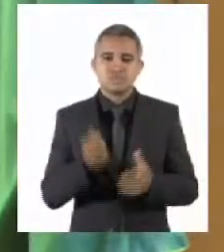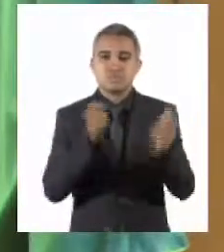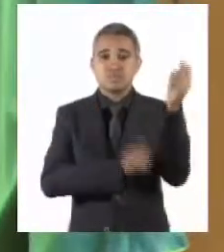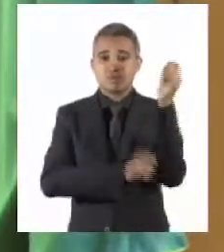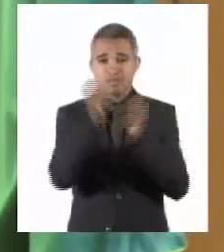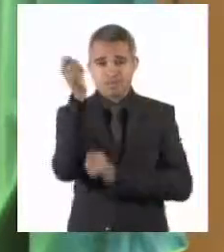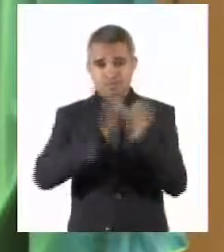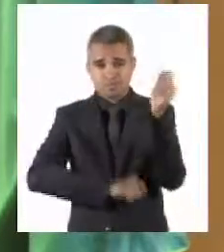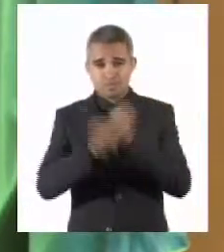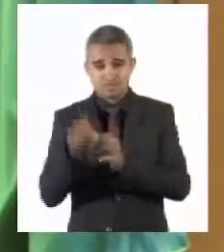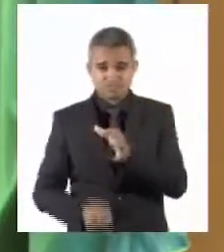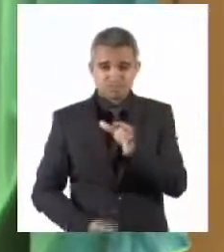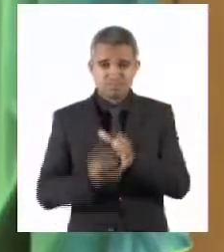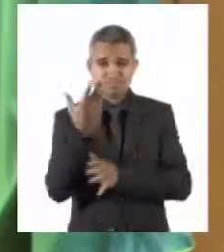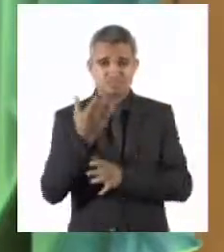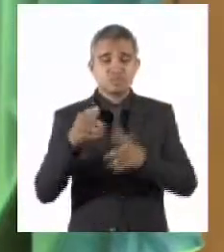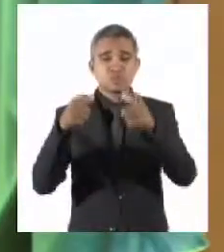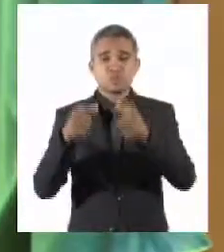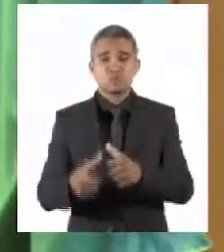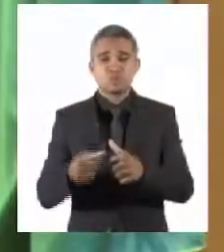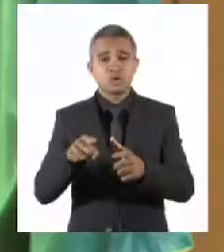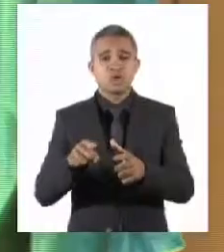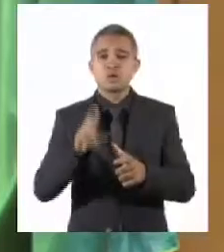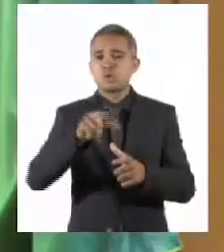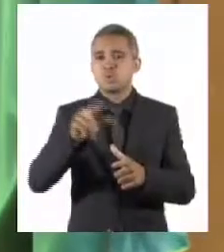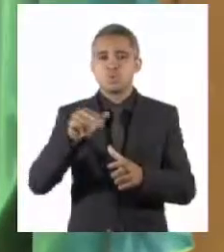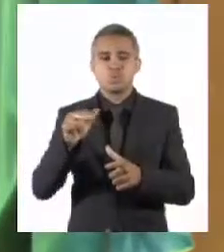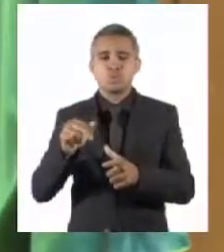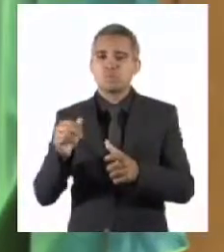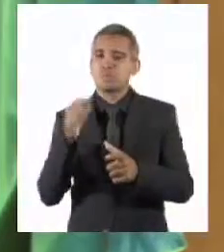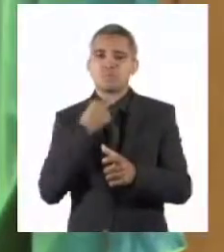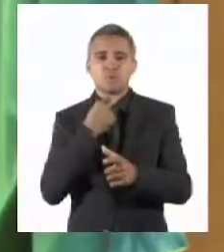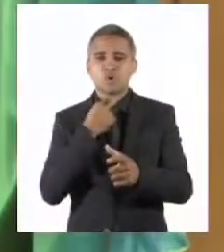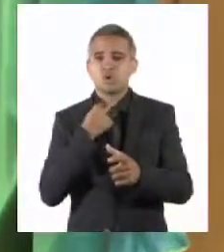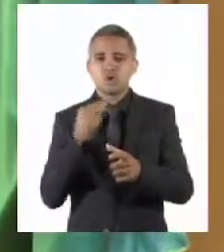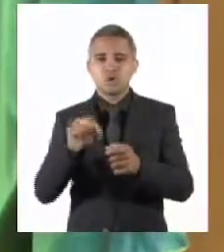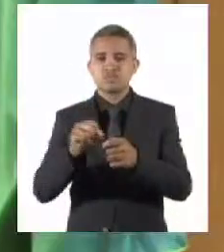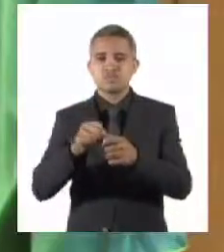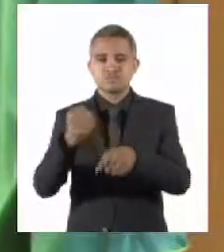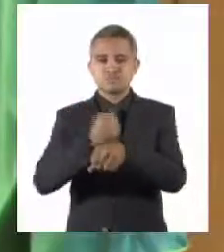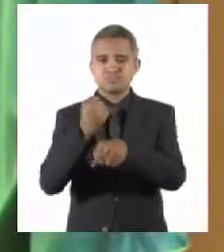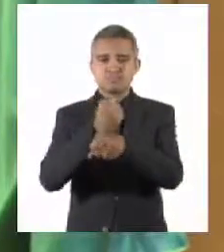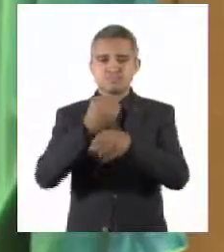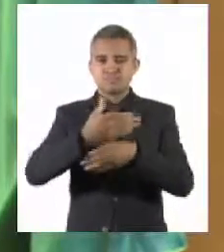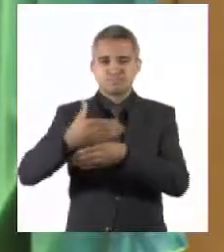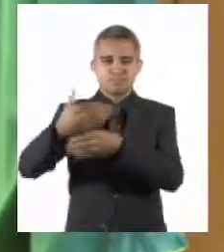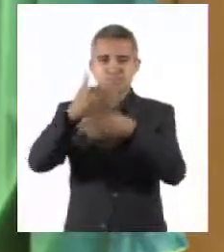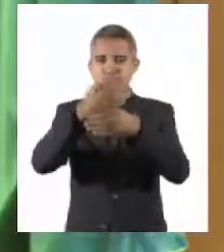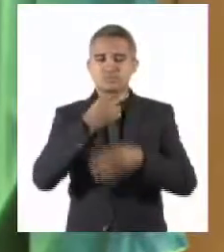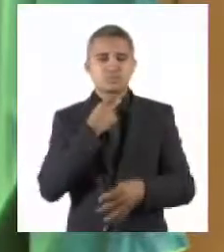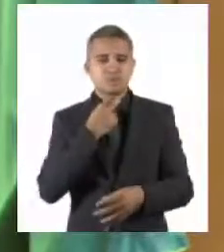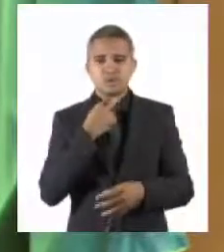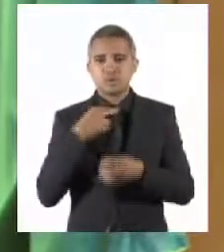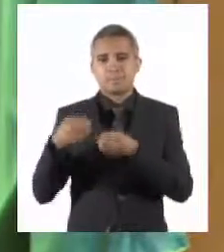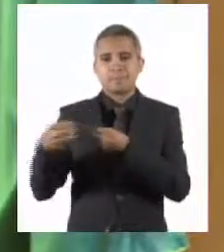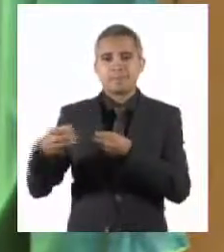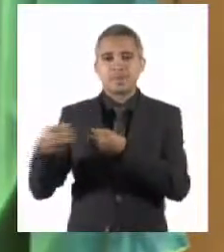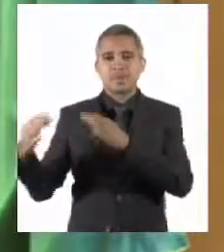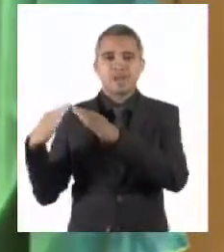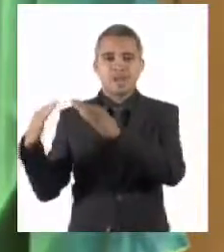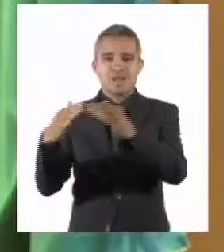local que jamais poderia ser implantada, ao lado de casas, ao lado das casas, das